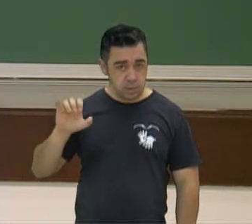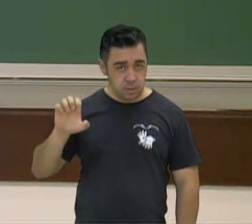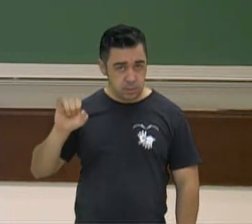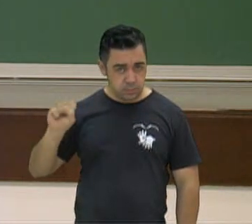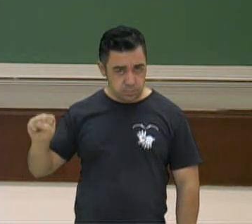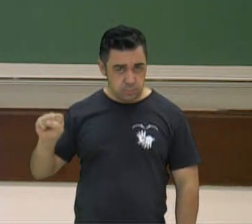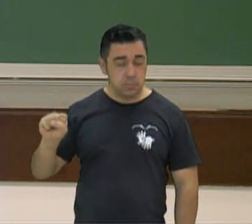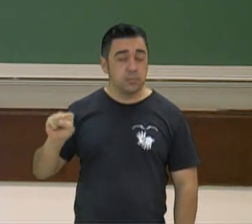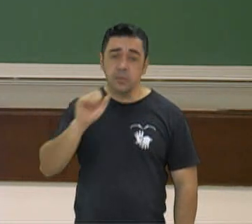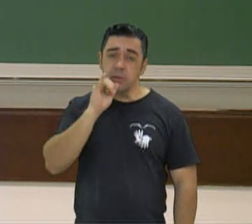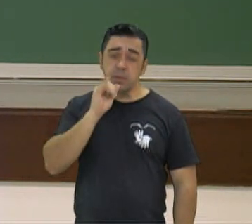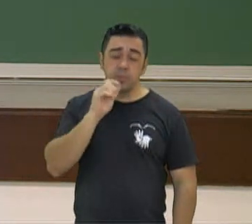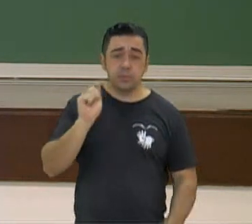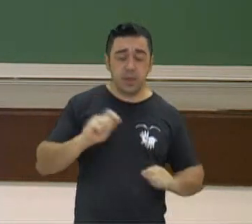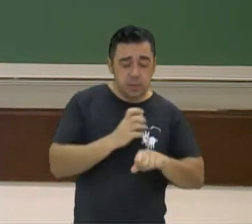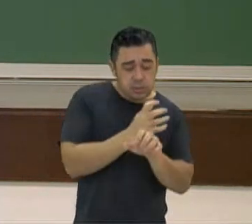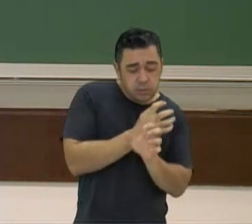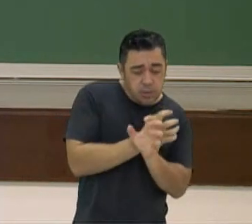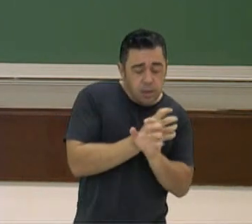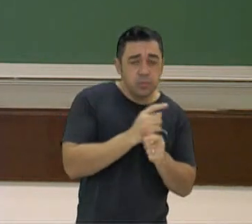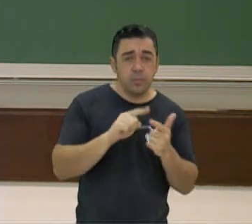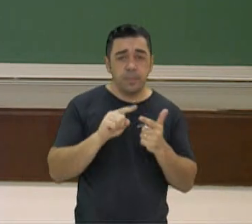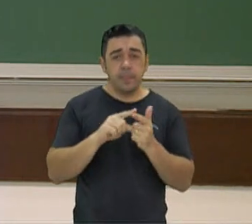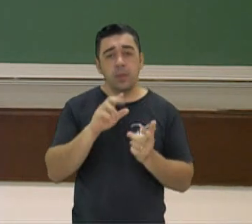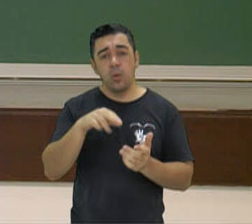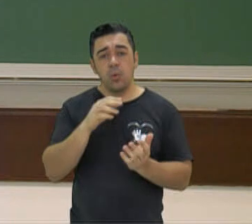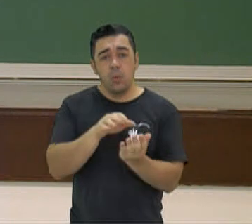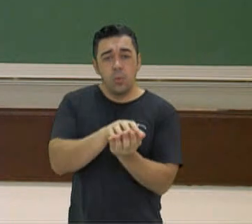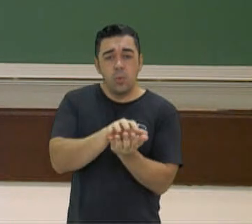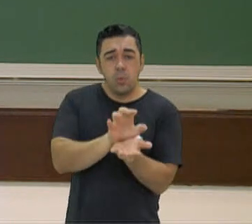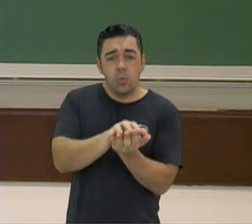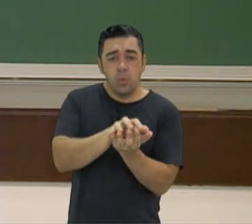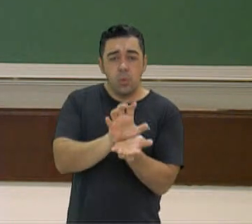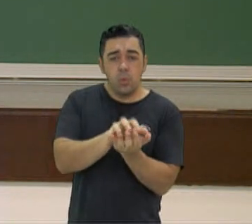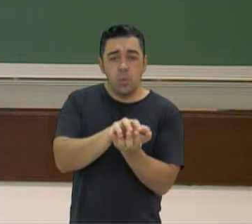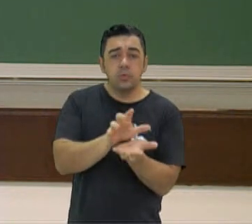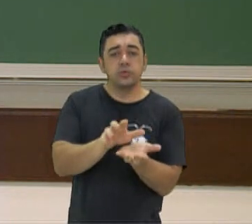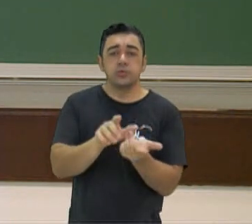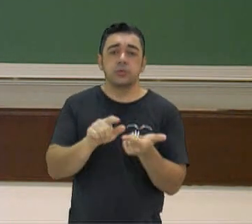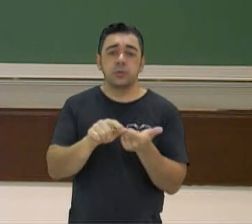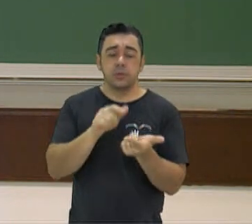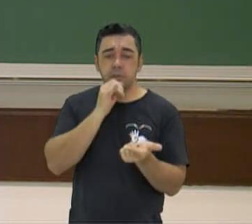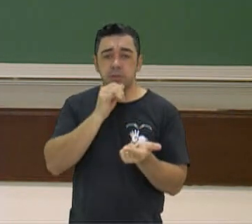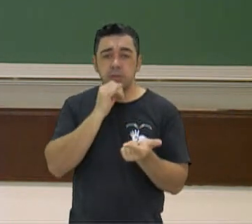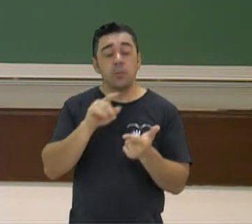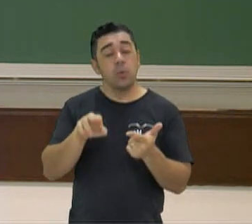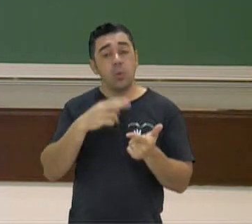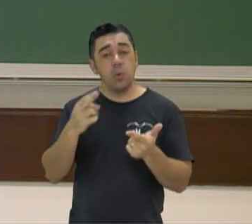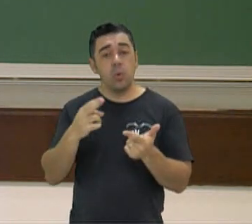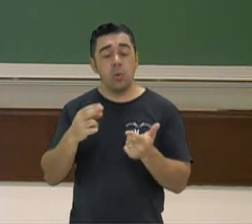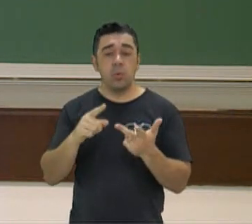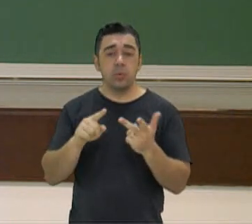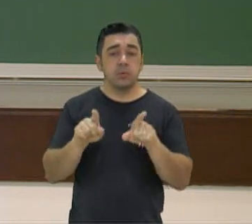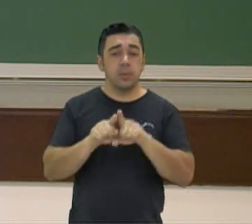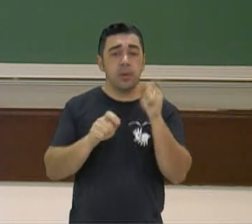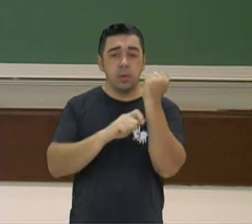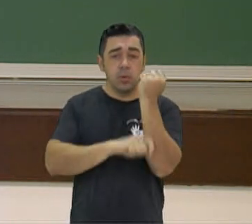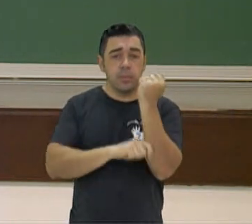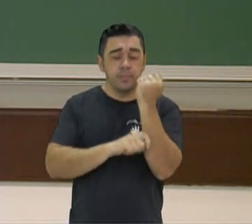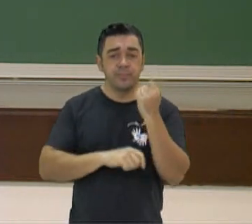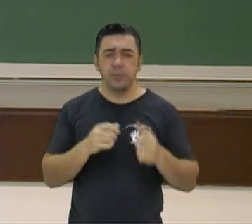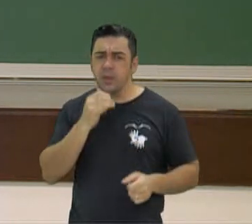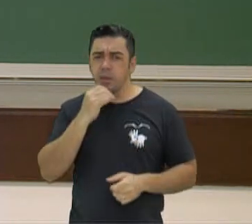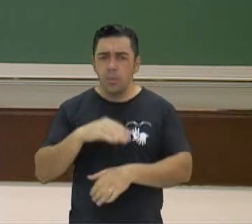esqueleto, conchas, ou pode ser mesmo, no caso, a pegada, no caso aqui até as fezes, né? Parte mole do corpo dos organismos é difícil